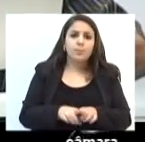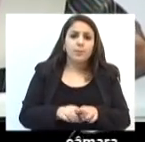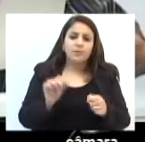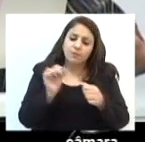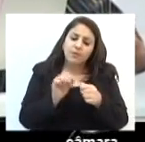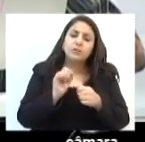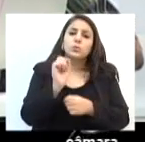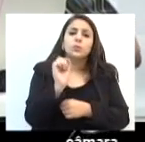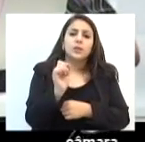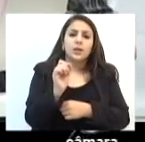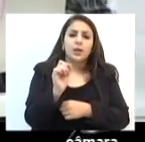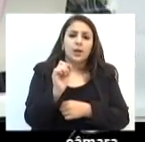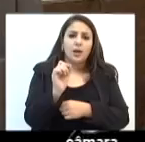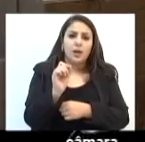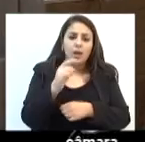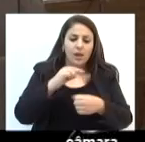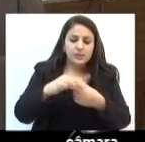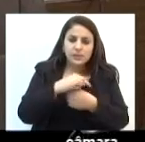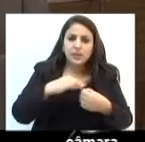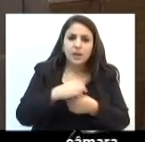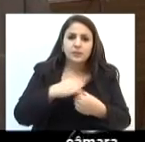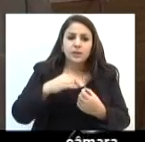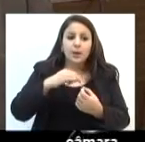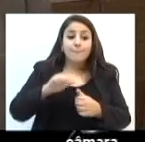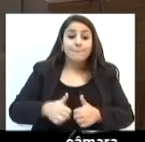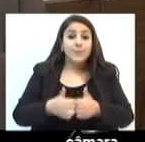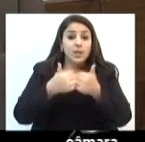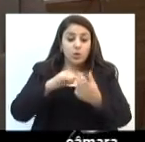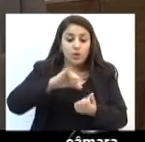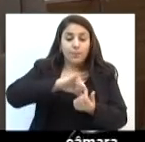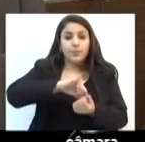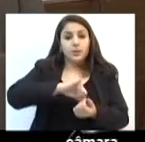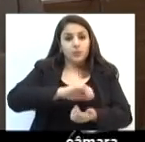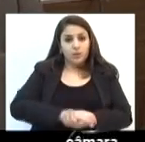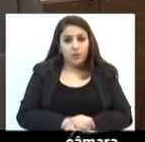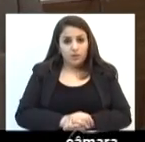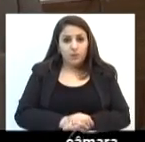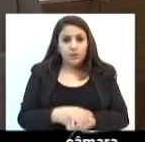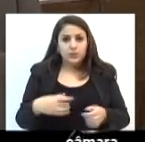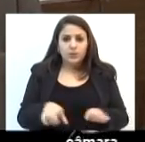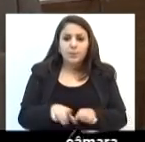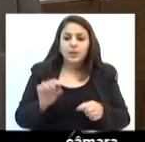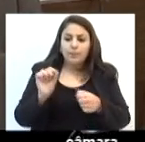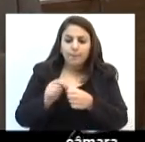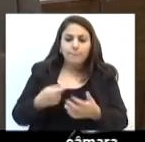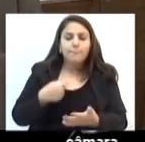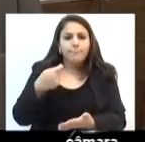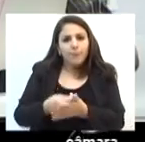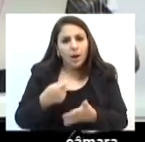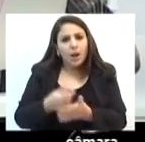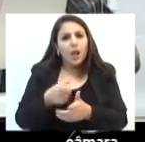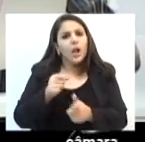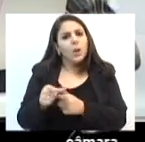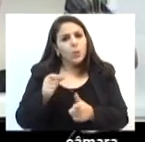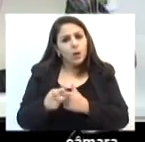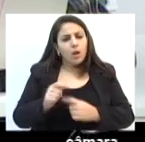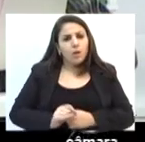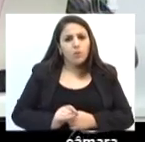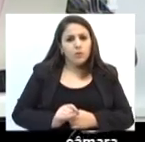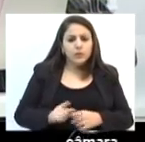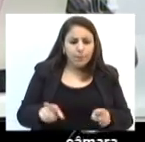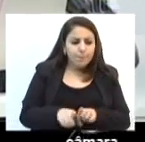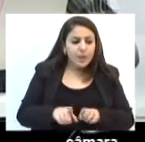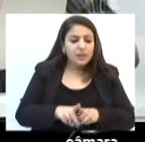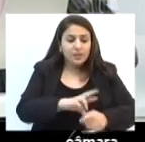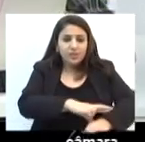cidade do capital do Planalto. O comerciante passo-fundense, o que mais gerou emprego, o que paga os aluguéis mais caros, aquele